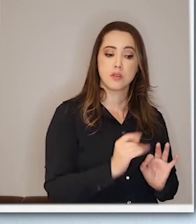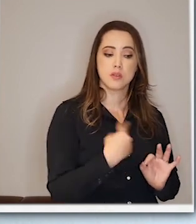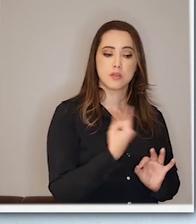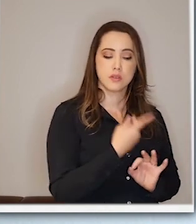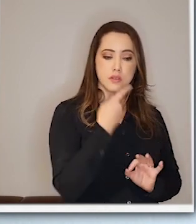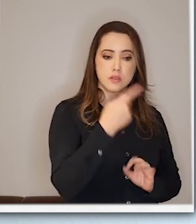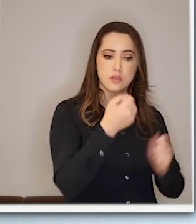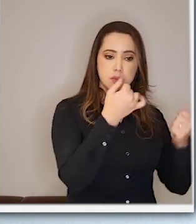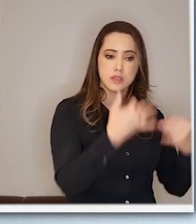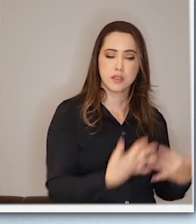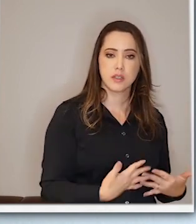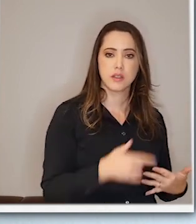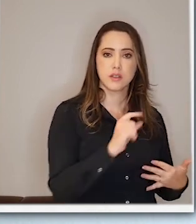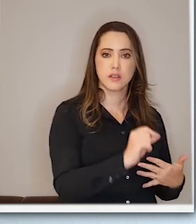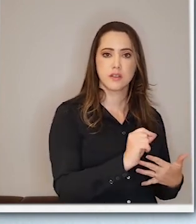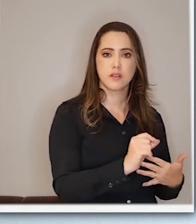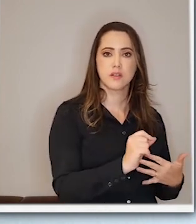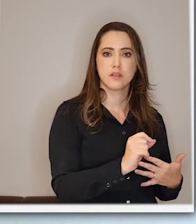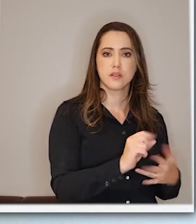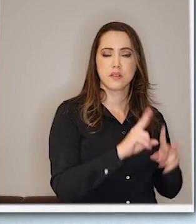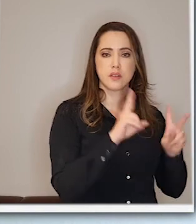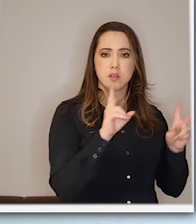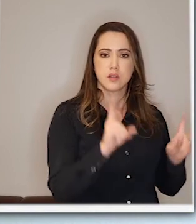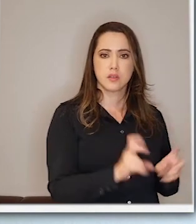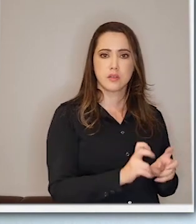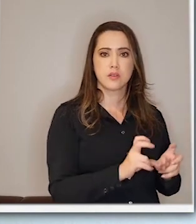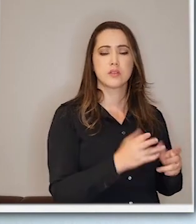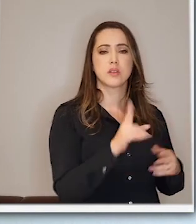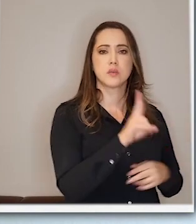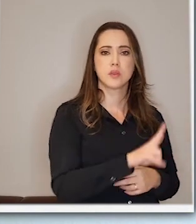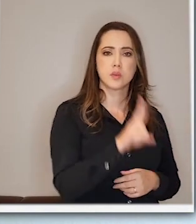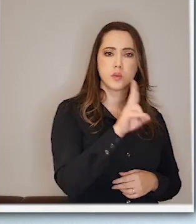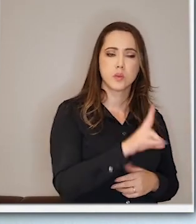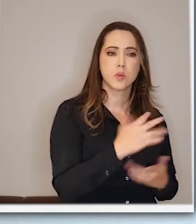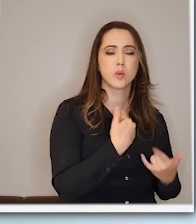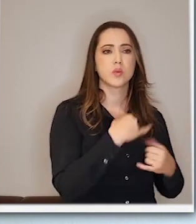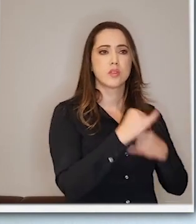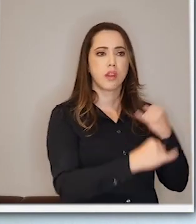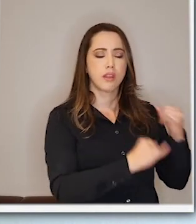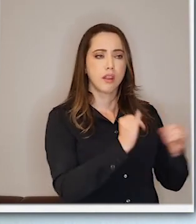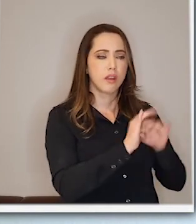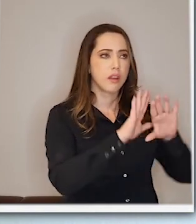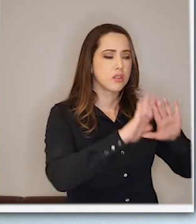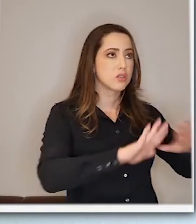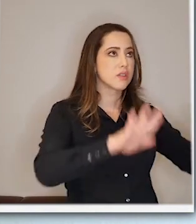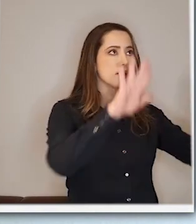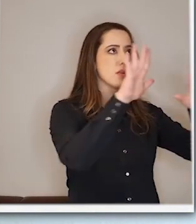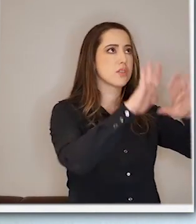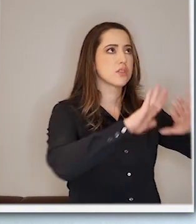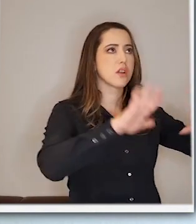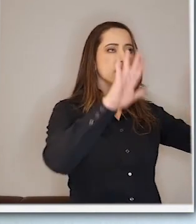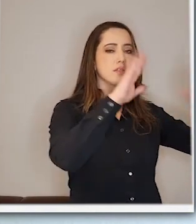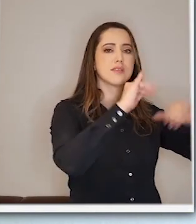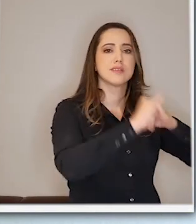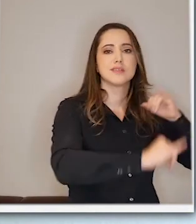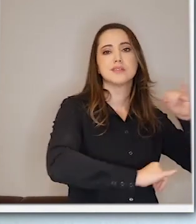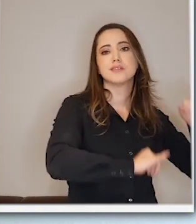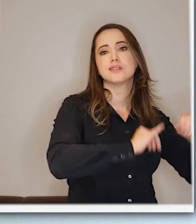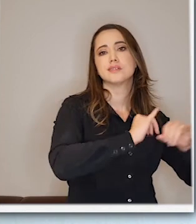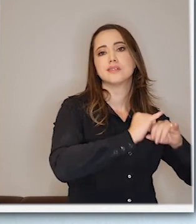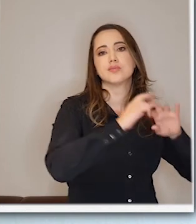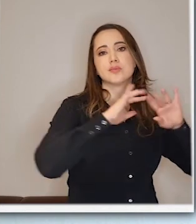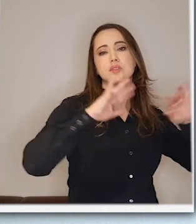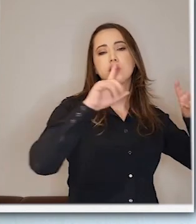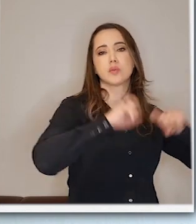o uso de tecnologias como ferramentas e como metodologia de aprendizagem. E foi justamente quando eu falei dessa questão da